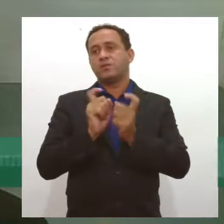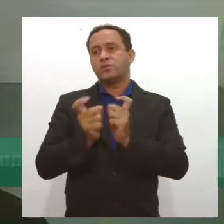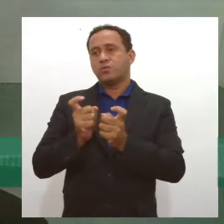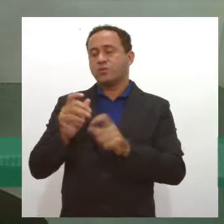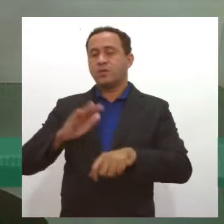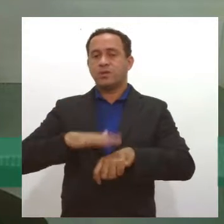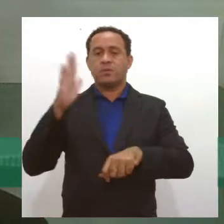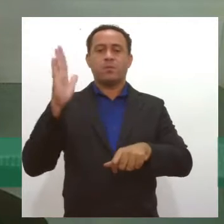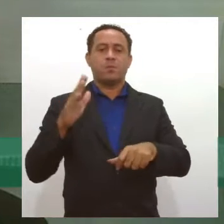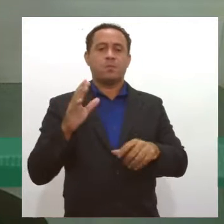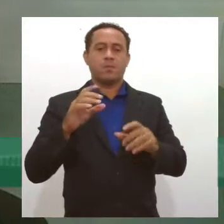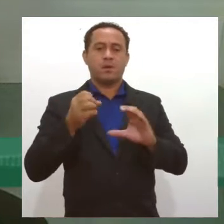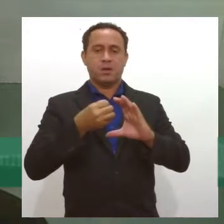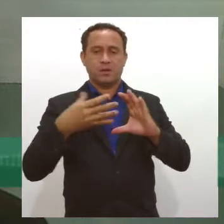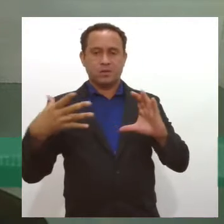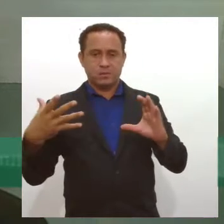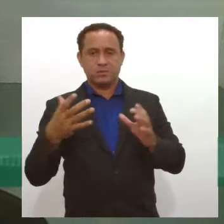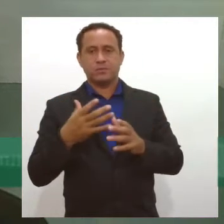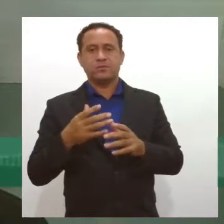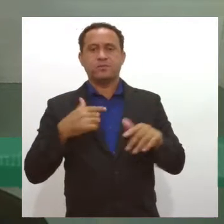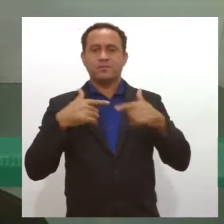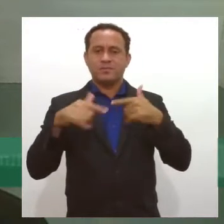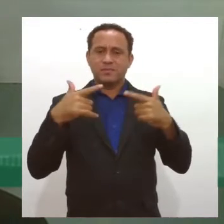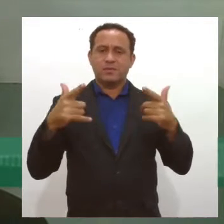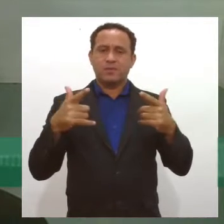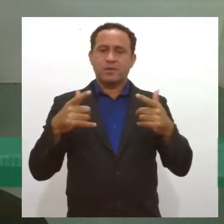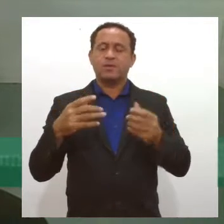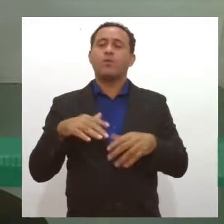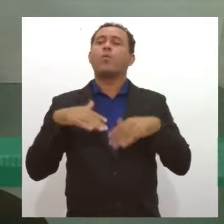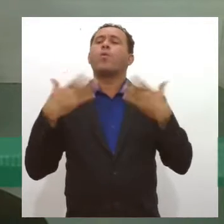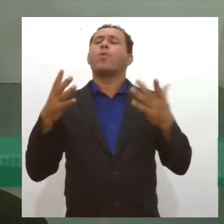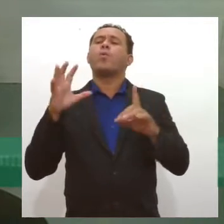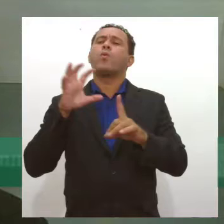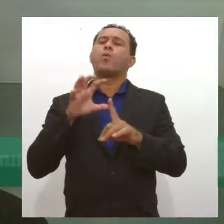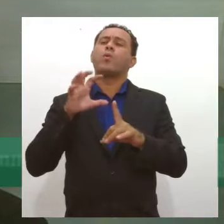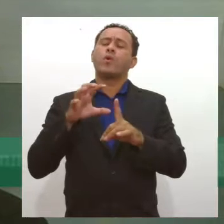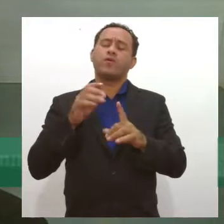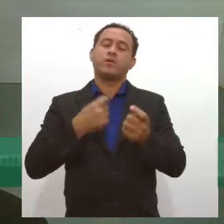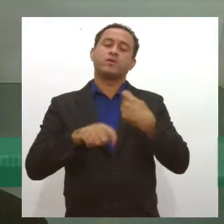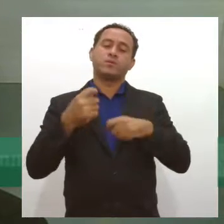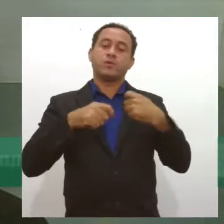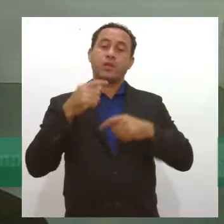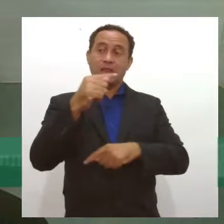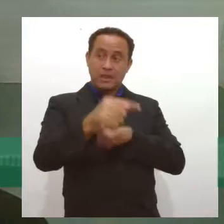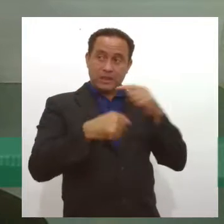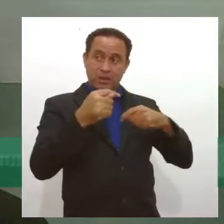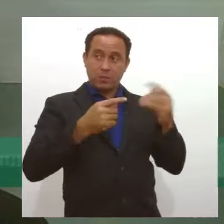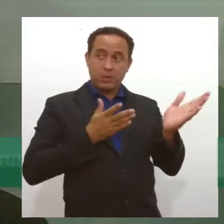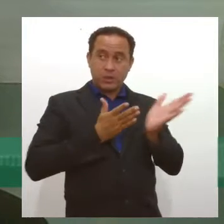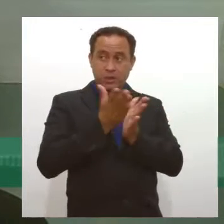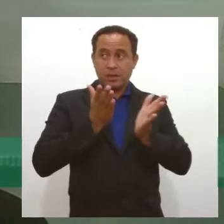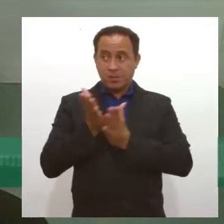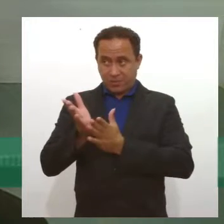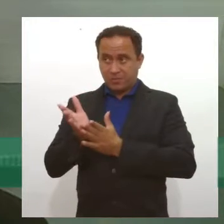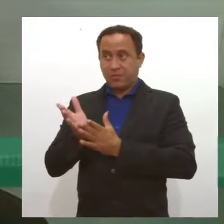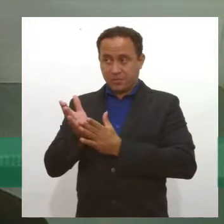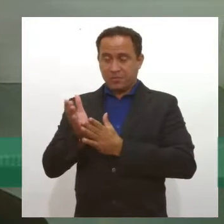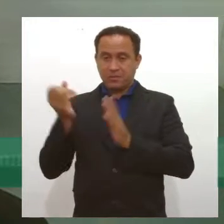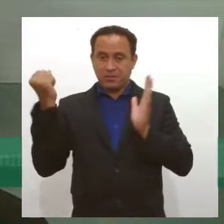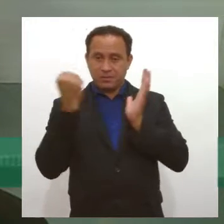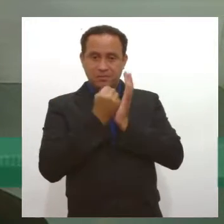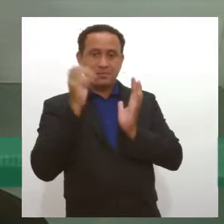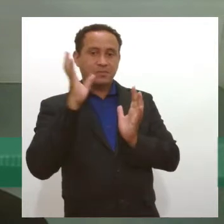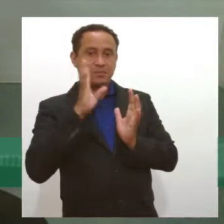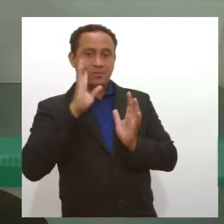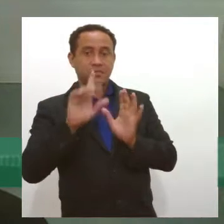alguns aspectos, principalmente o trabalhista, mas qual é o impacto para a economia depois da aprovação desse marco legal que aguarda a